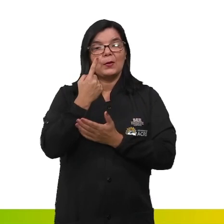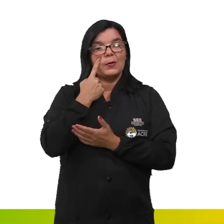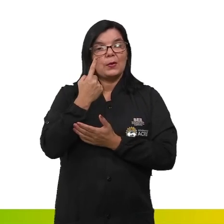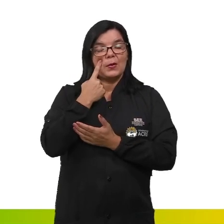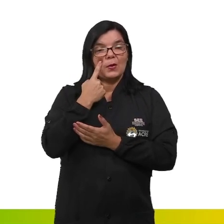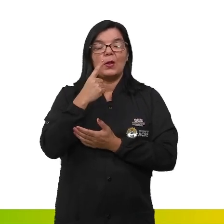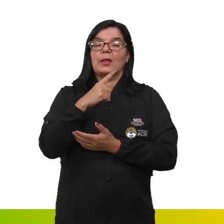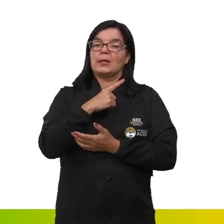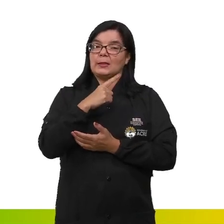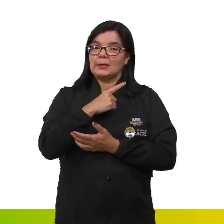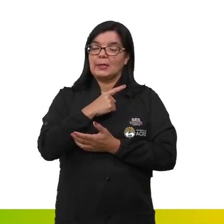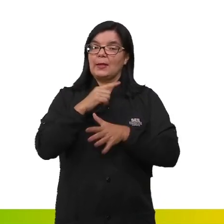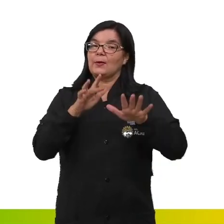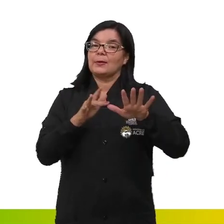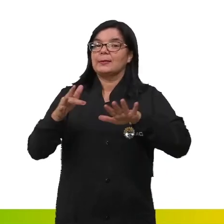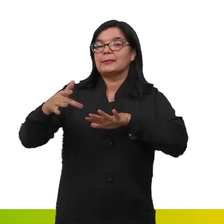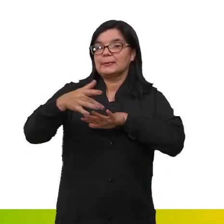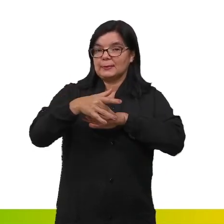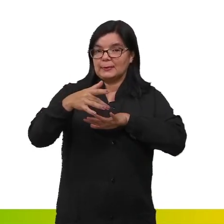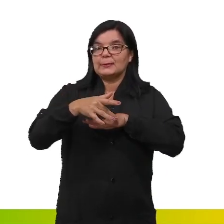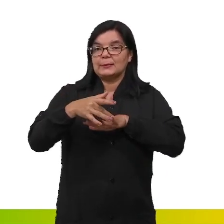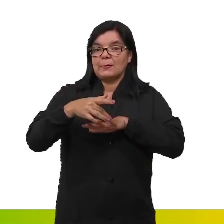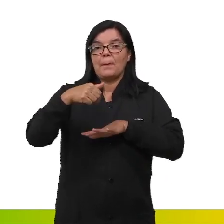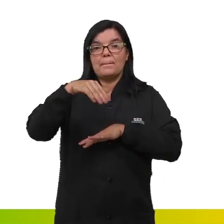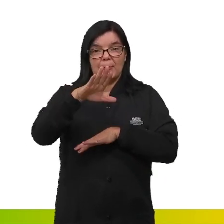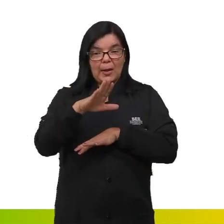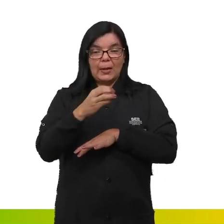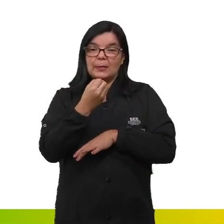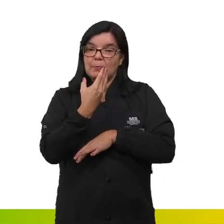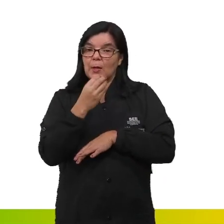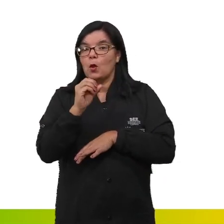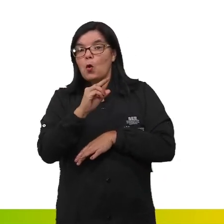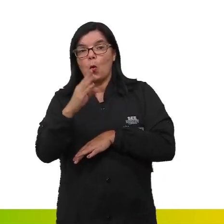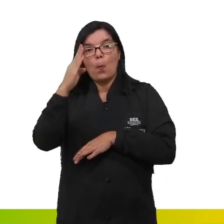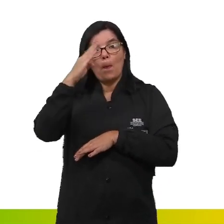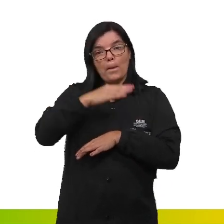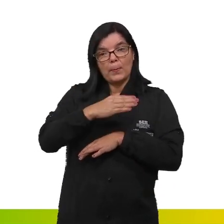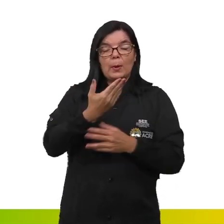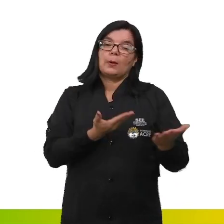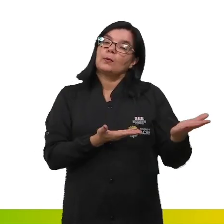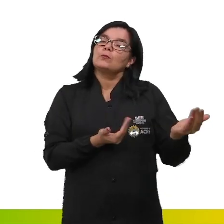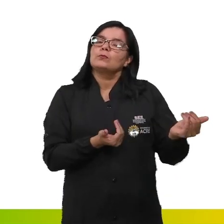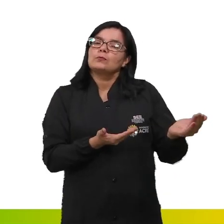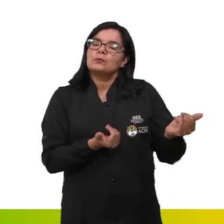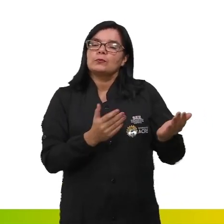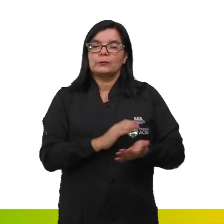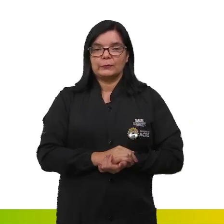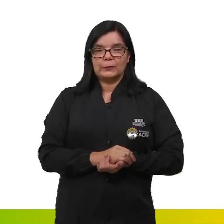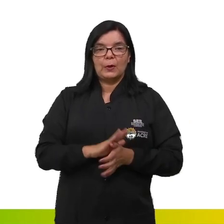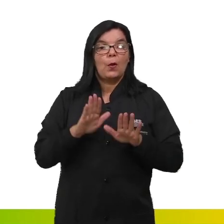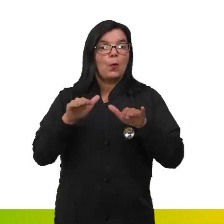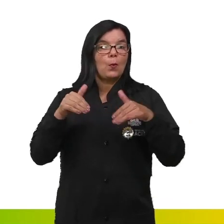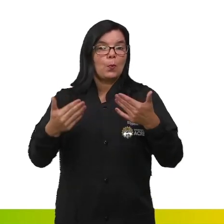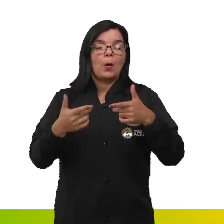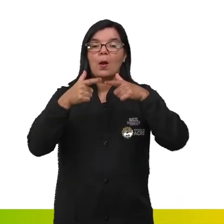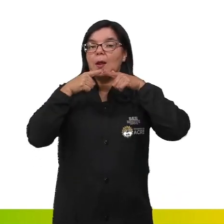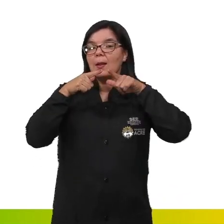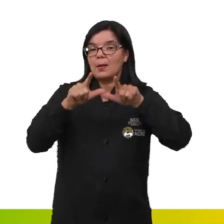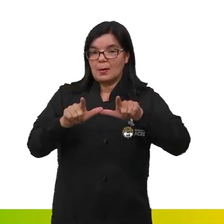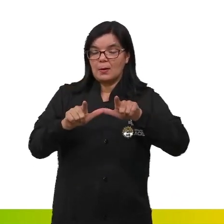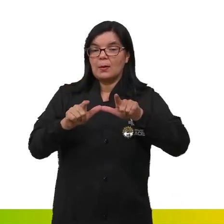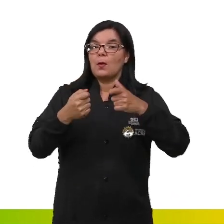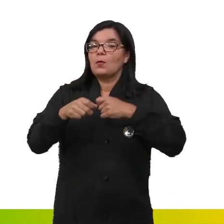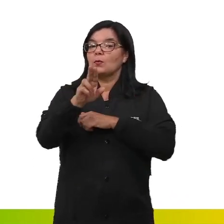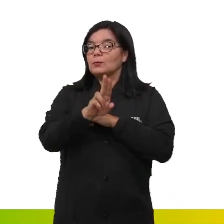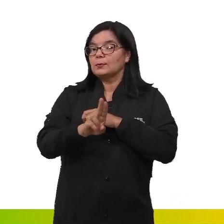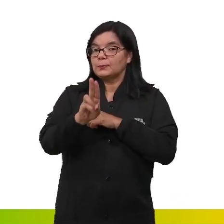aí, eu tenho as redes sociais, fazem mais bem ou mal aos jovens. Então, qual linguagem eu